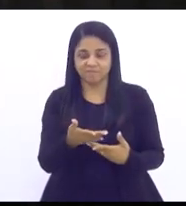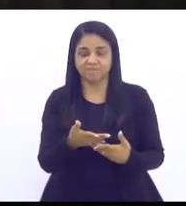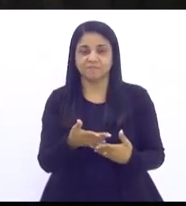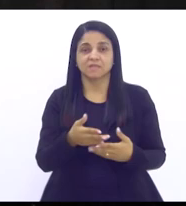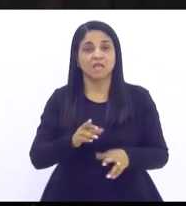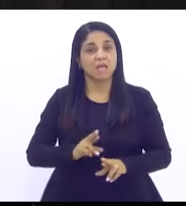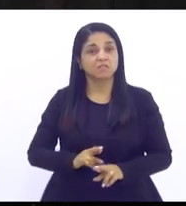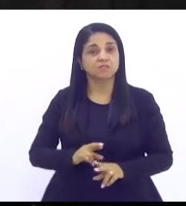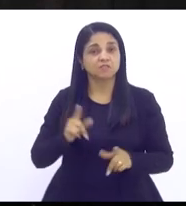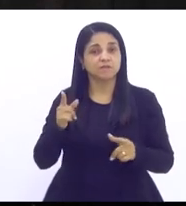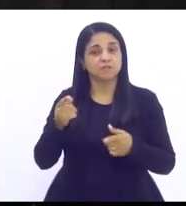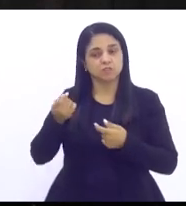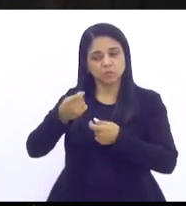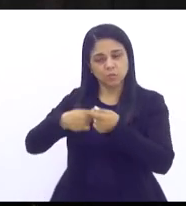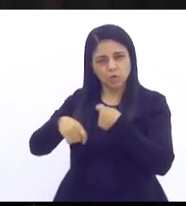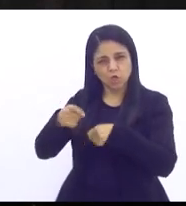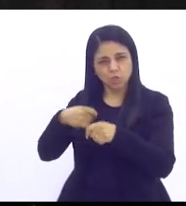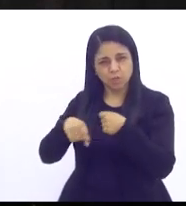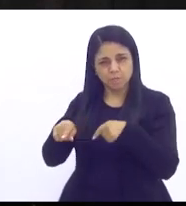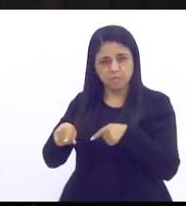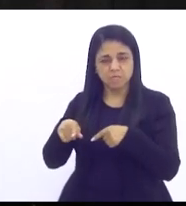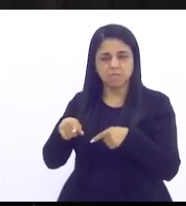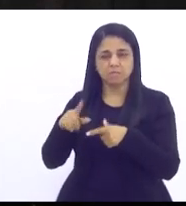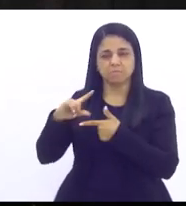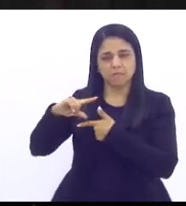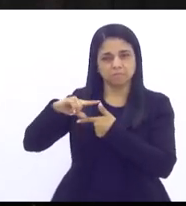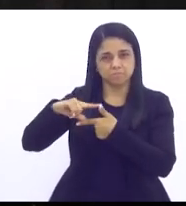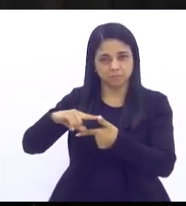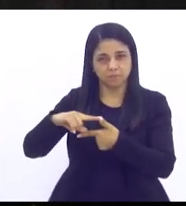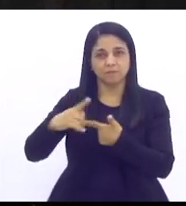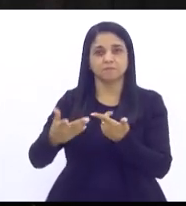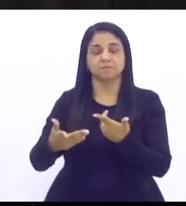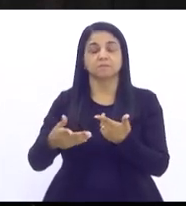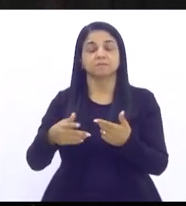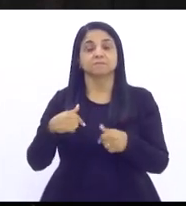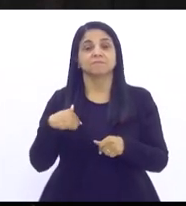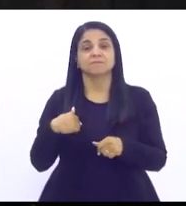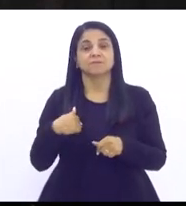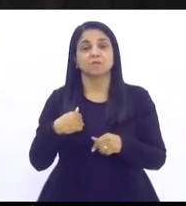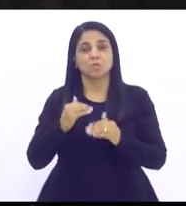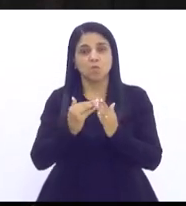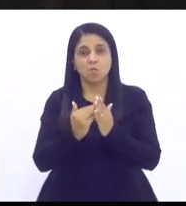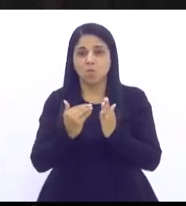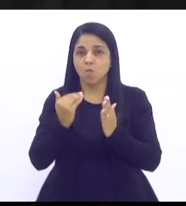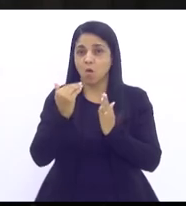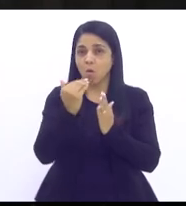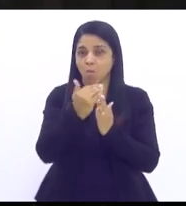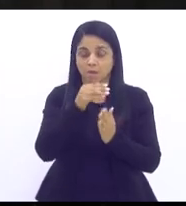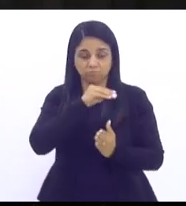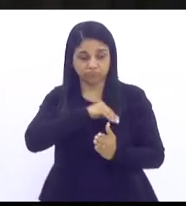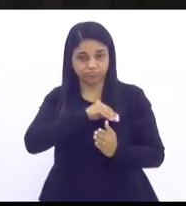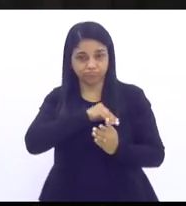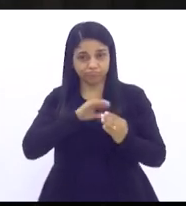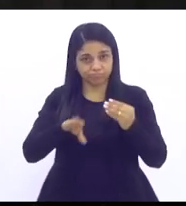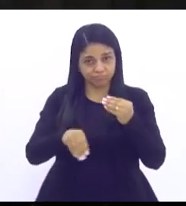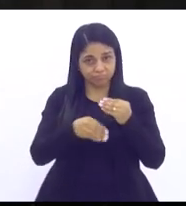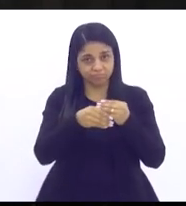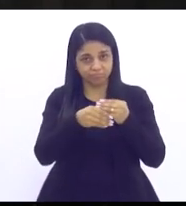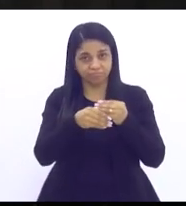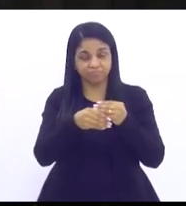de alguns economistas mais ortodoxos, para nós, o aumento do vencimento básico